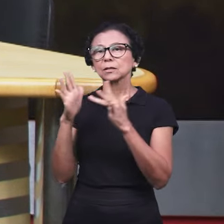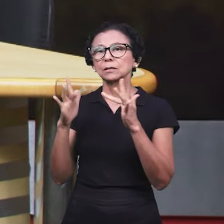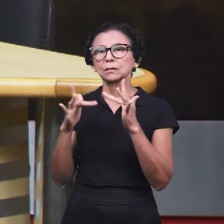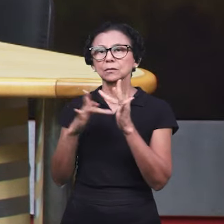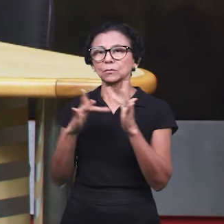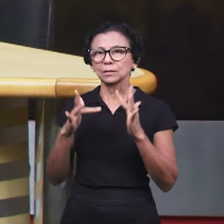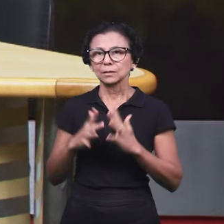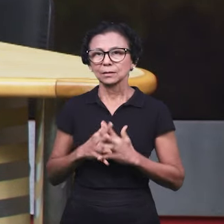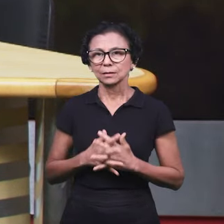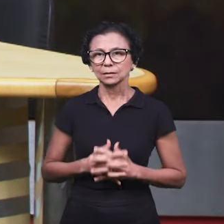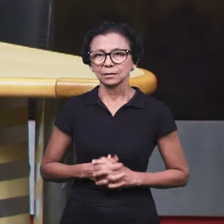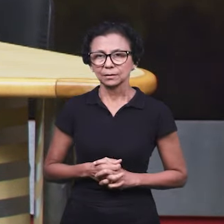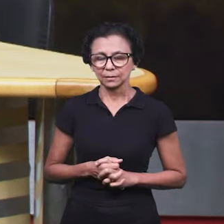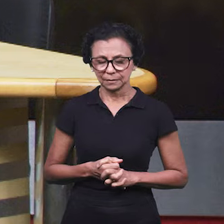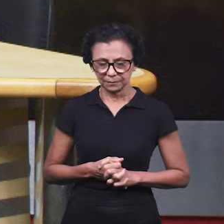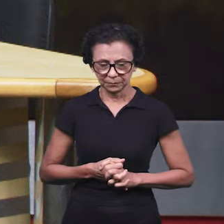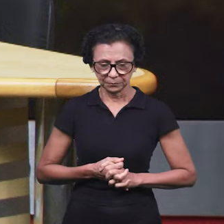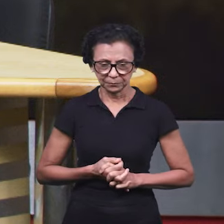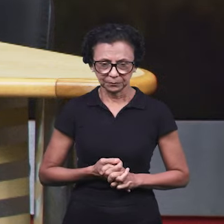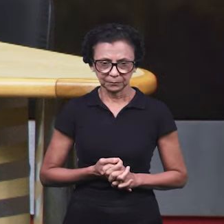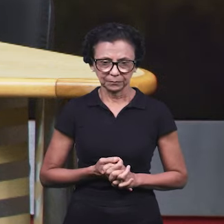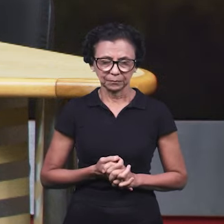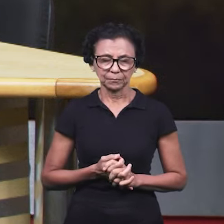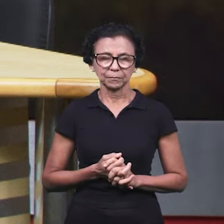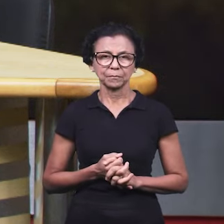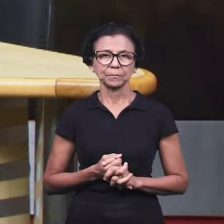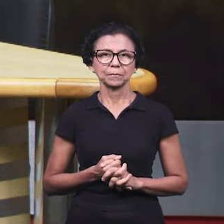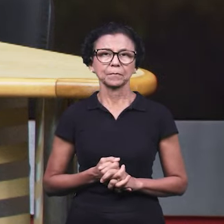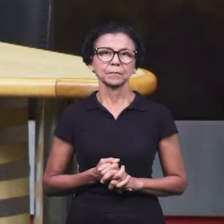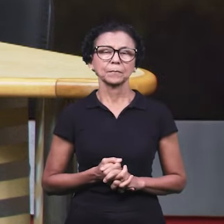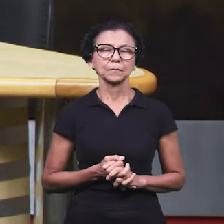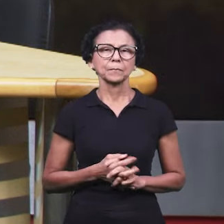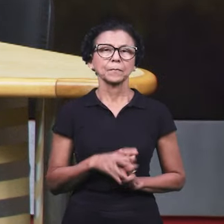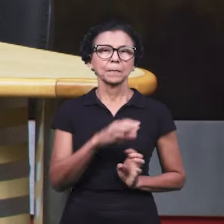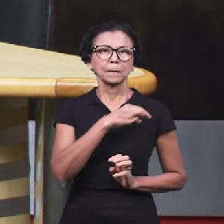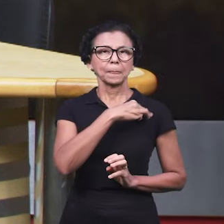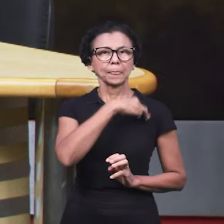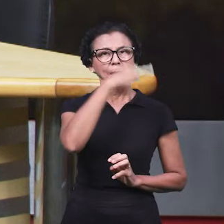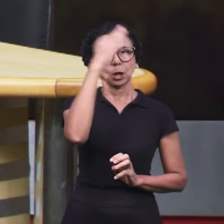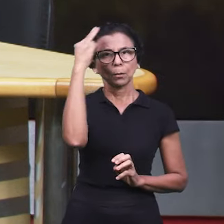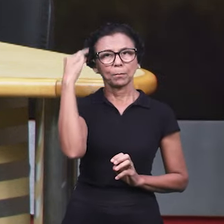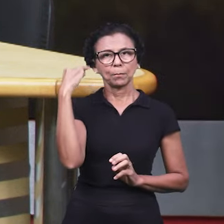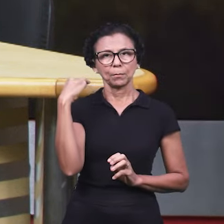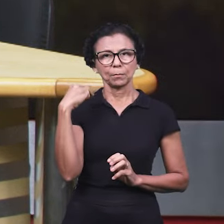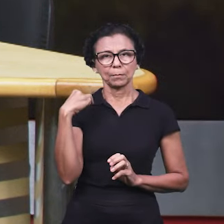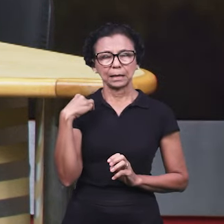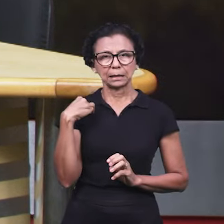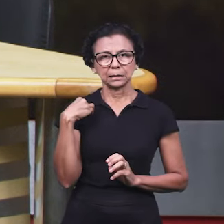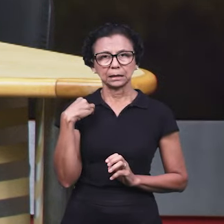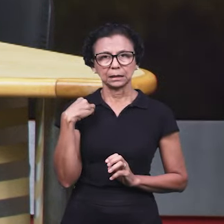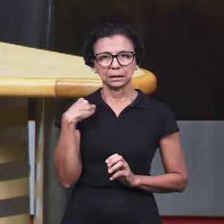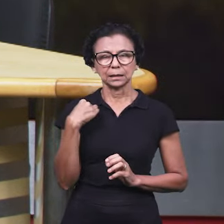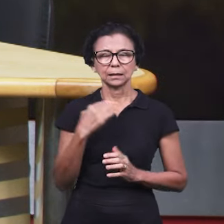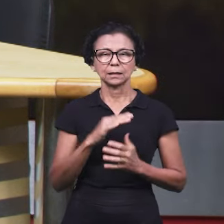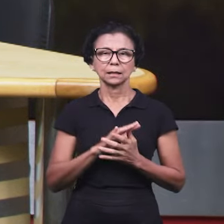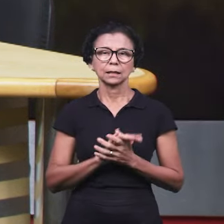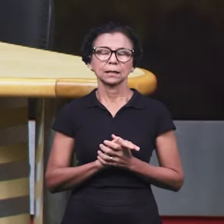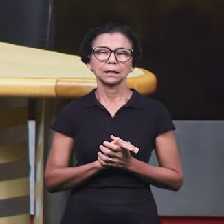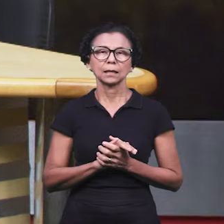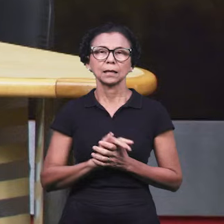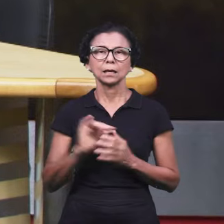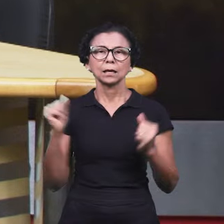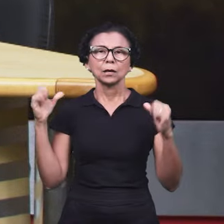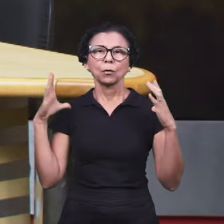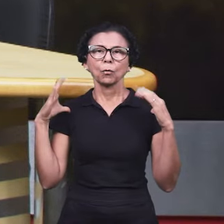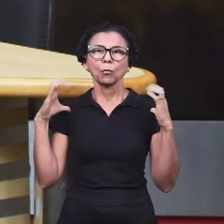Jesus quando Jesus quando Maria eh ela é visitada pelo anjo e é gerado